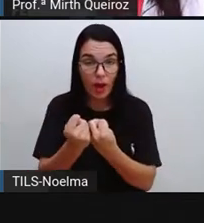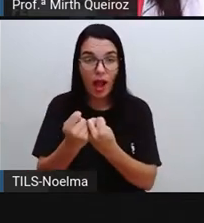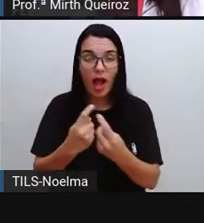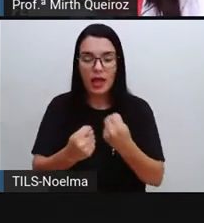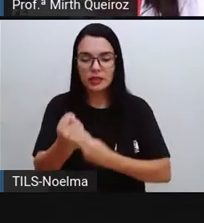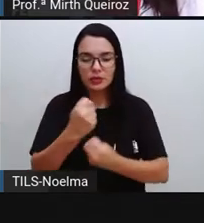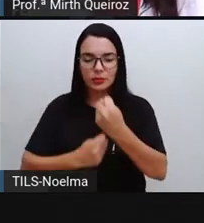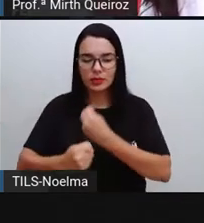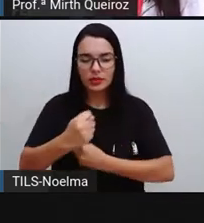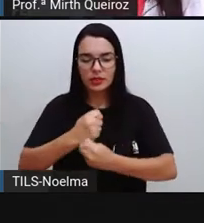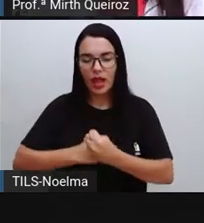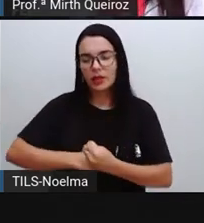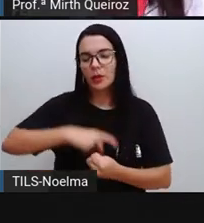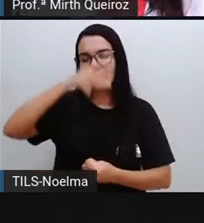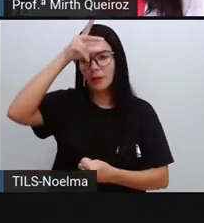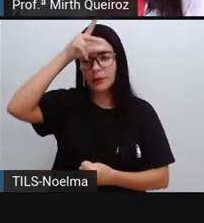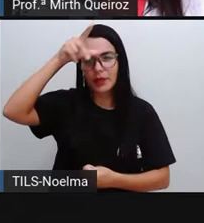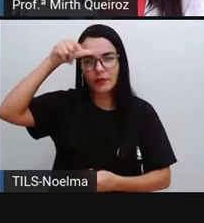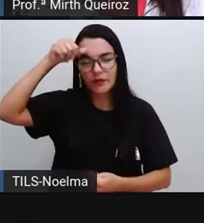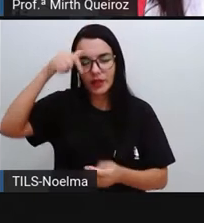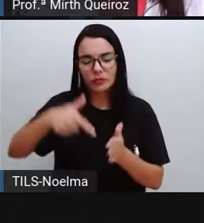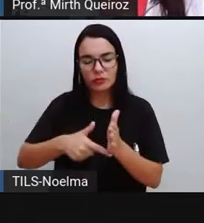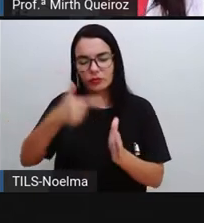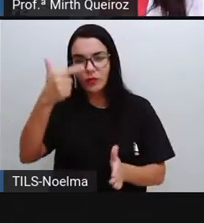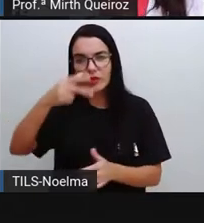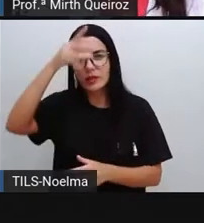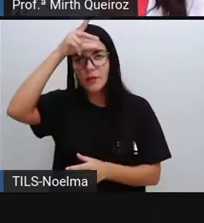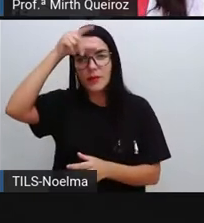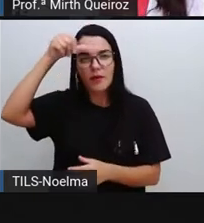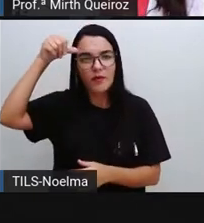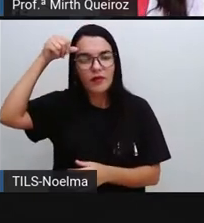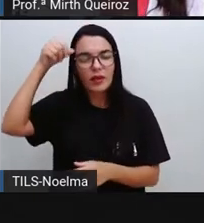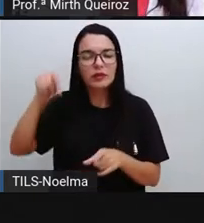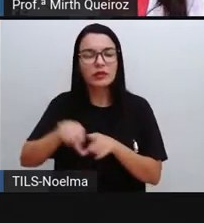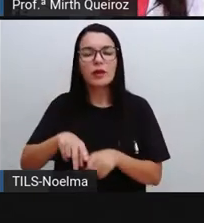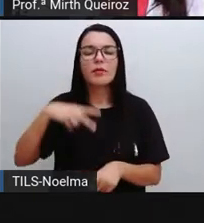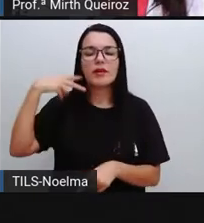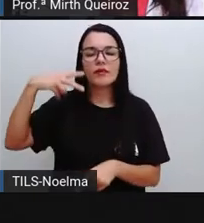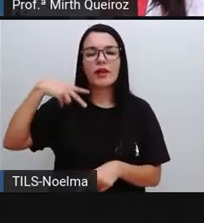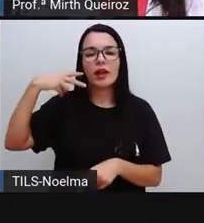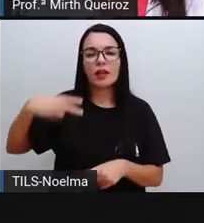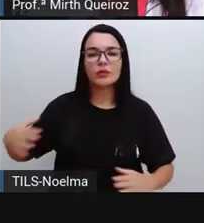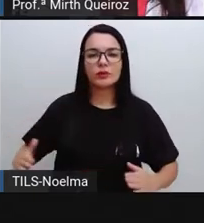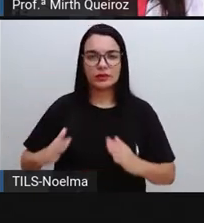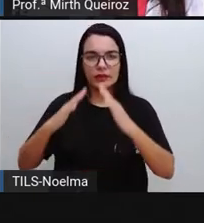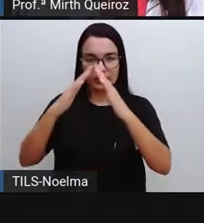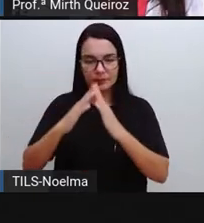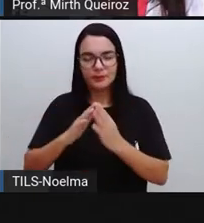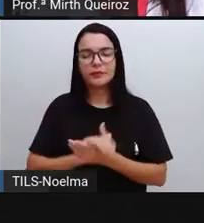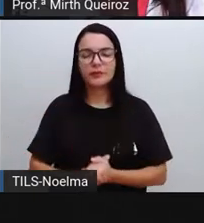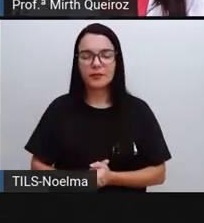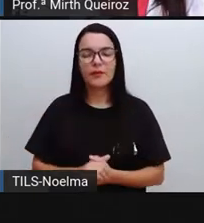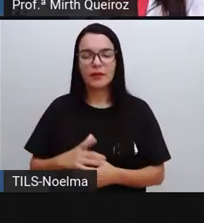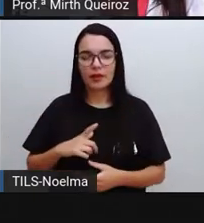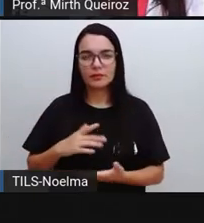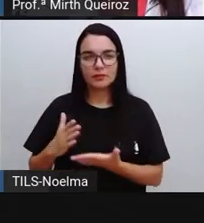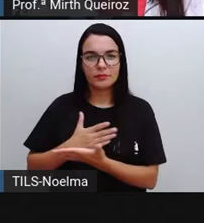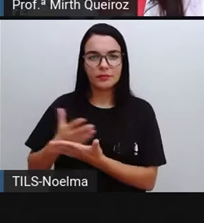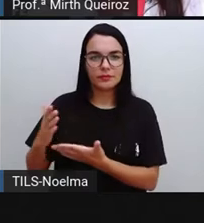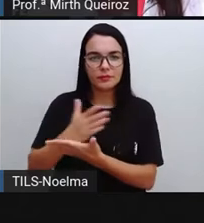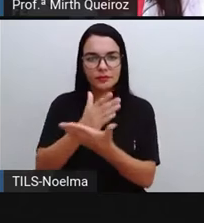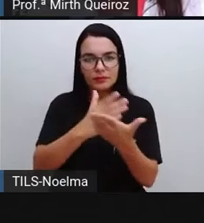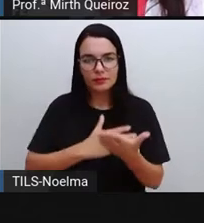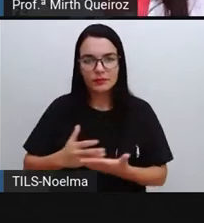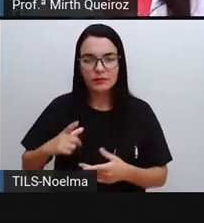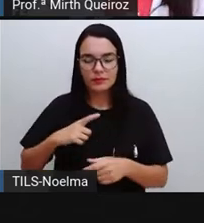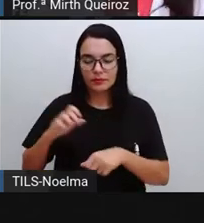um prefeito, vice-prefeito, câmara de vereadores. Isso é um município, certo? É a divisão do estado em várias partes, e cada